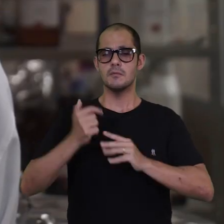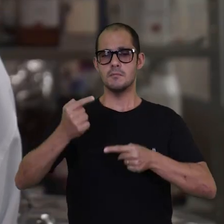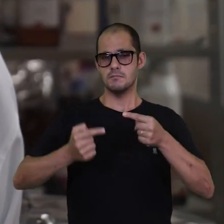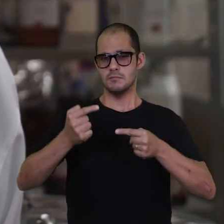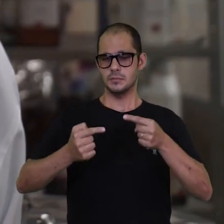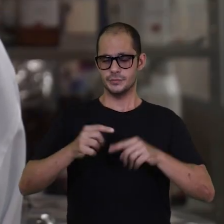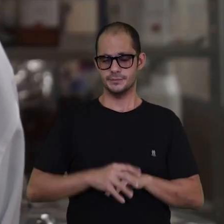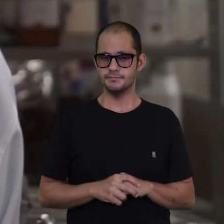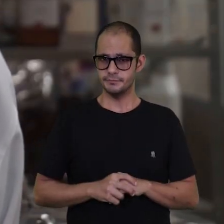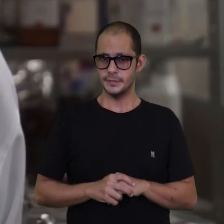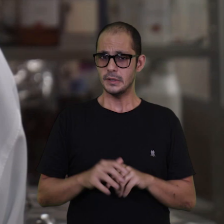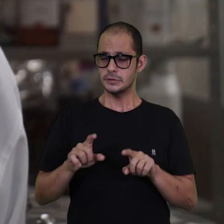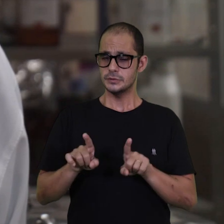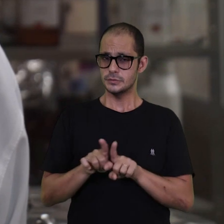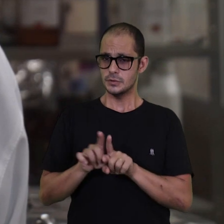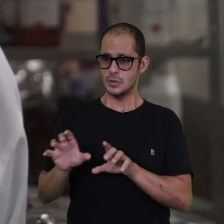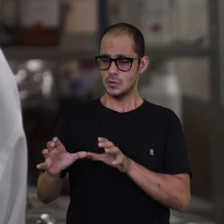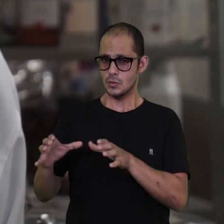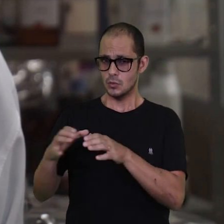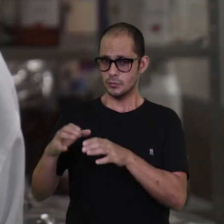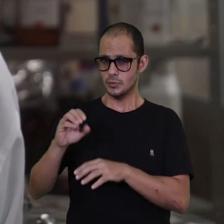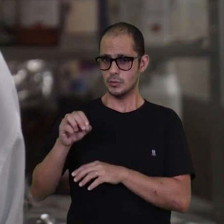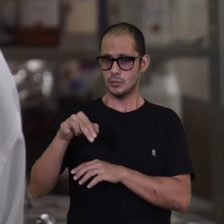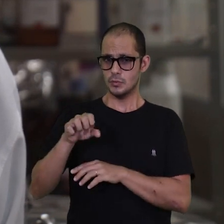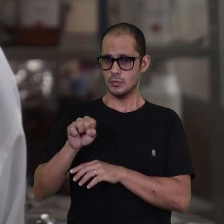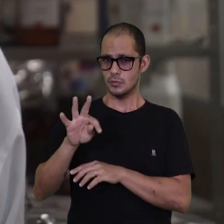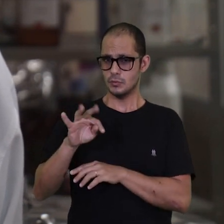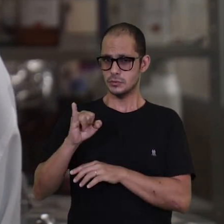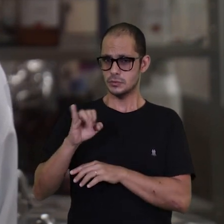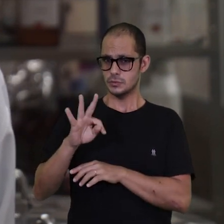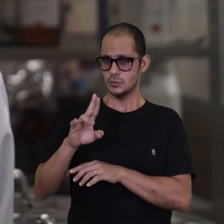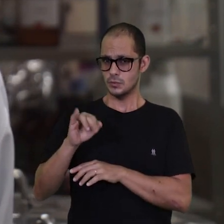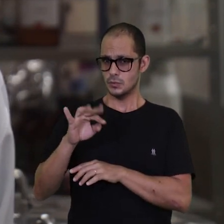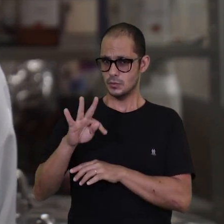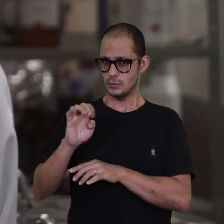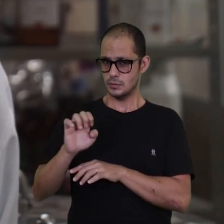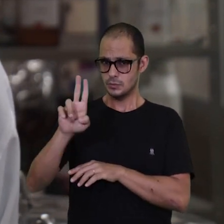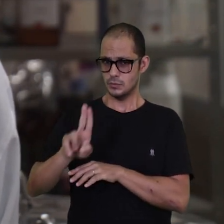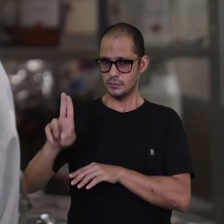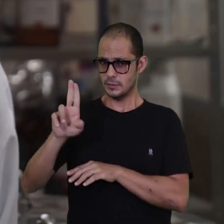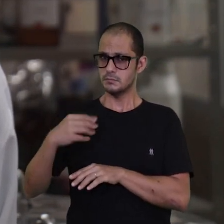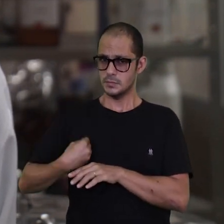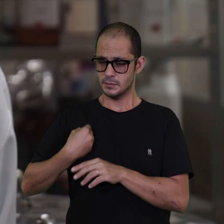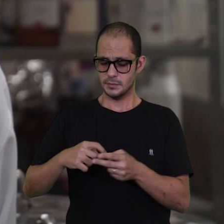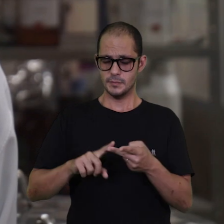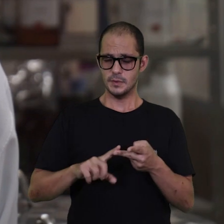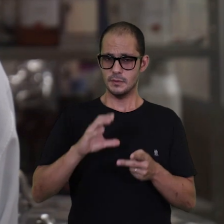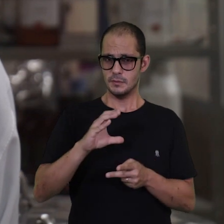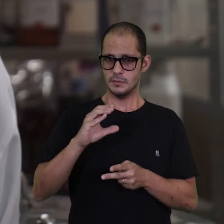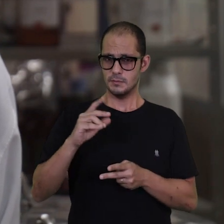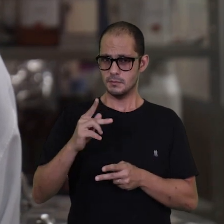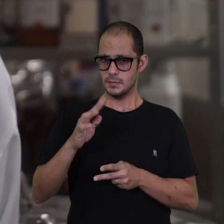da universidade. Eu fiz parte da primeira constituinte da universidade, eu fui vice-presidente e presidente da extinta